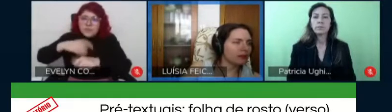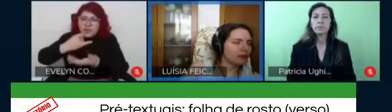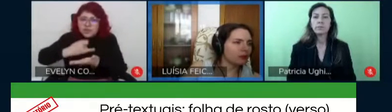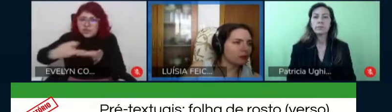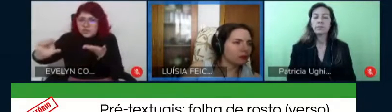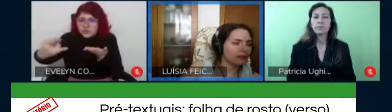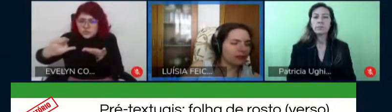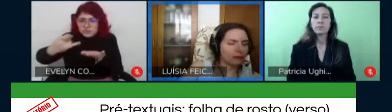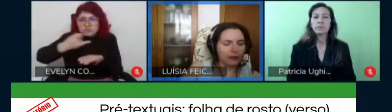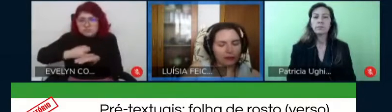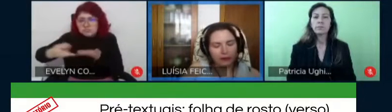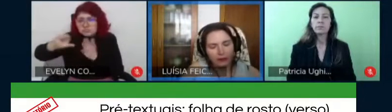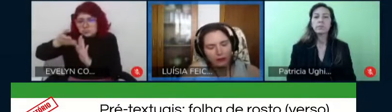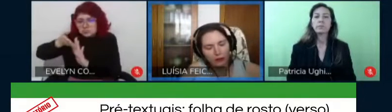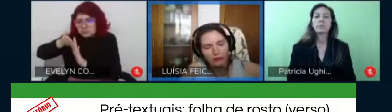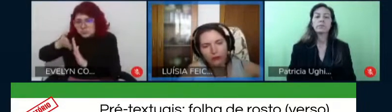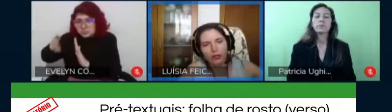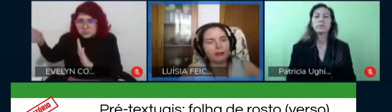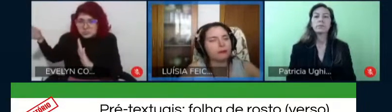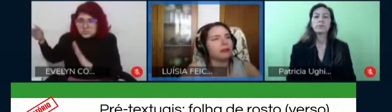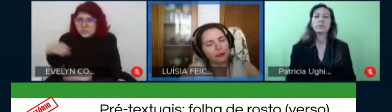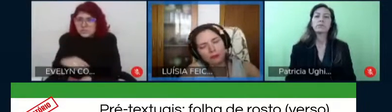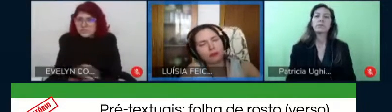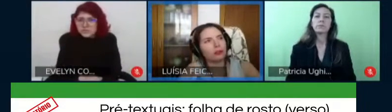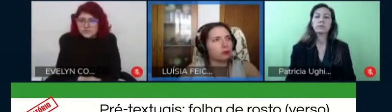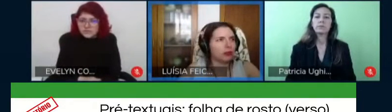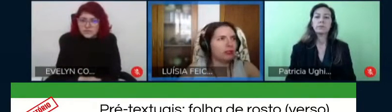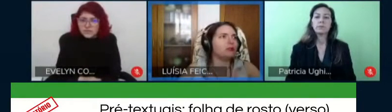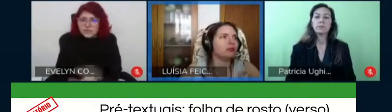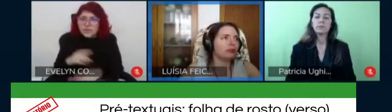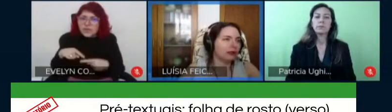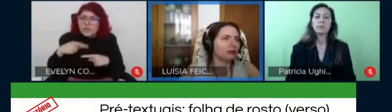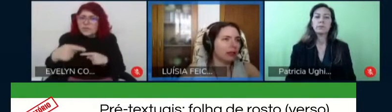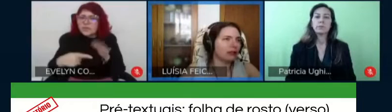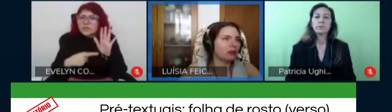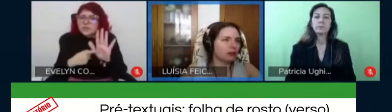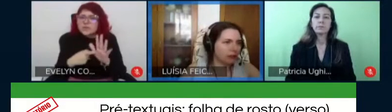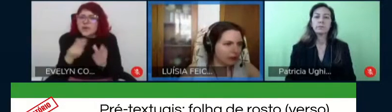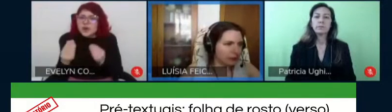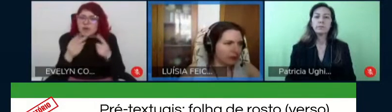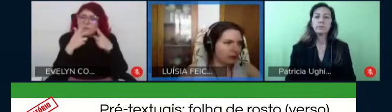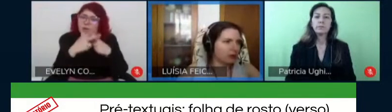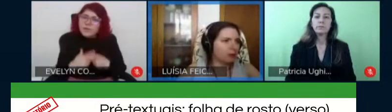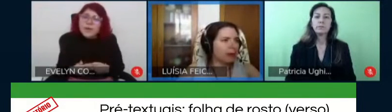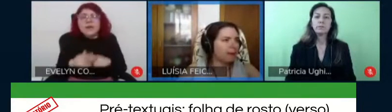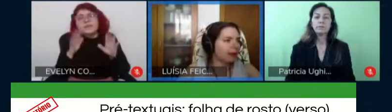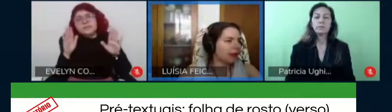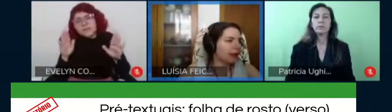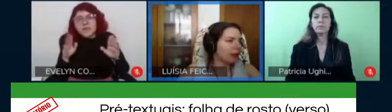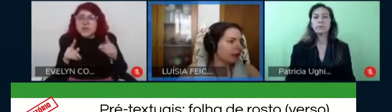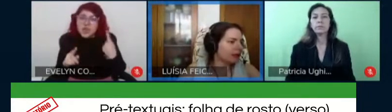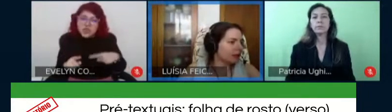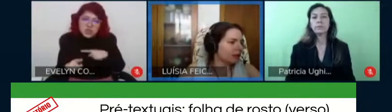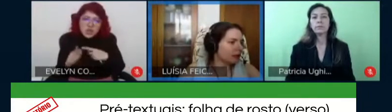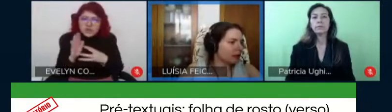um passo a passo de como fazer para configurar, mas sempre lembrando que o nosso modelo já está configurado, então vocês não precisam se preocupar.